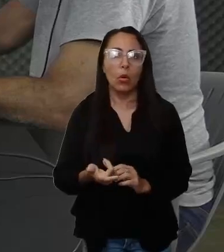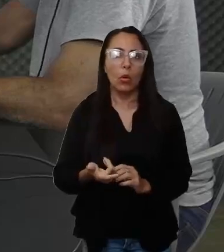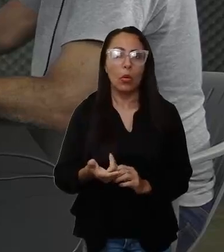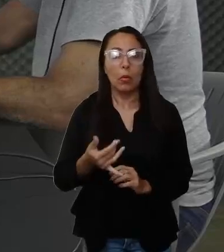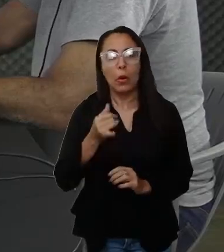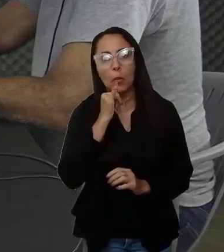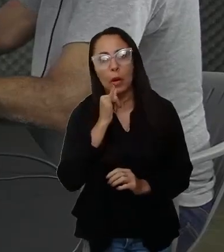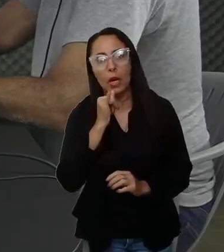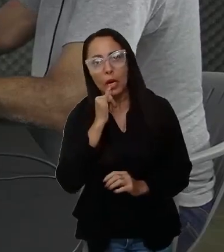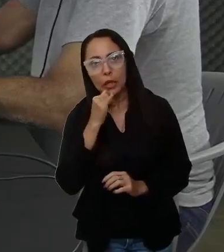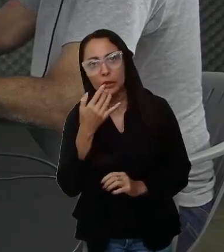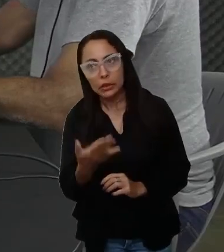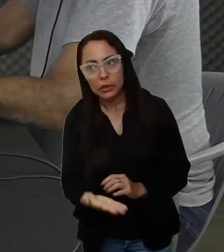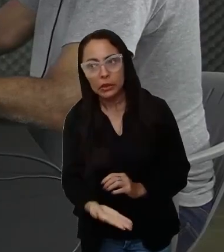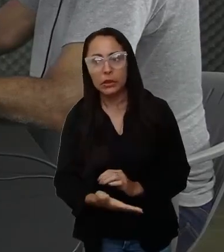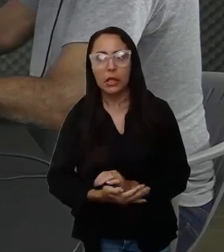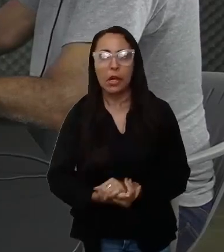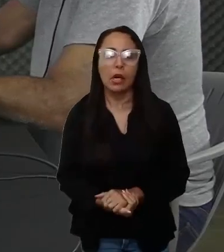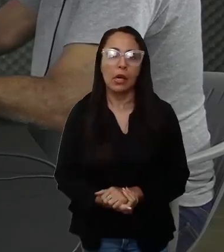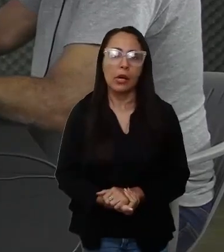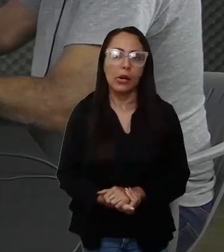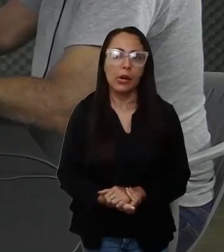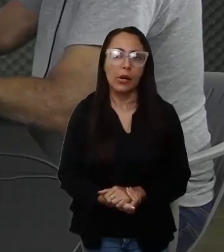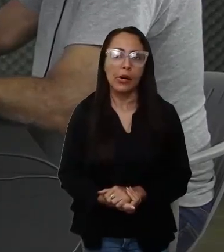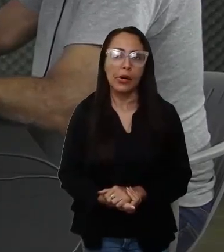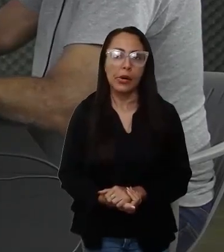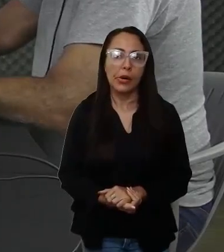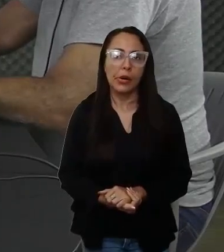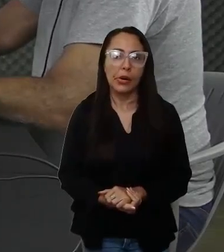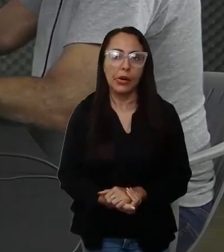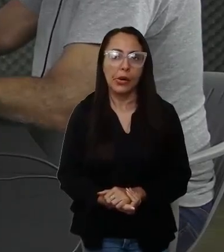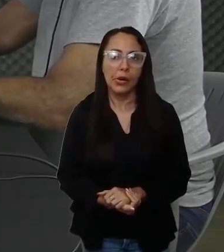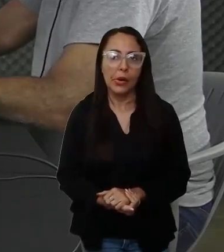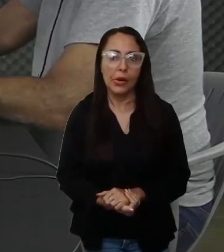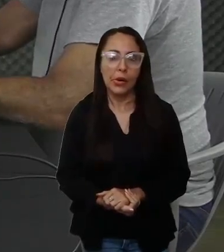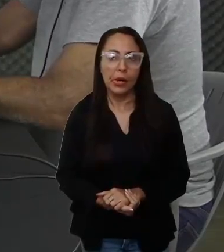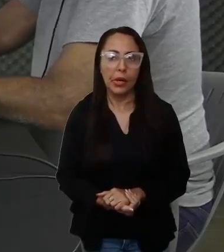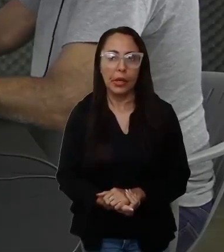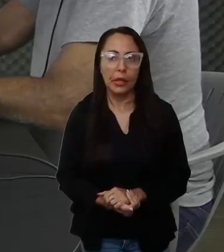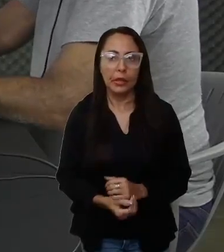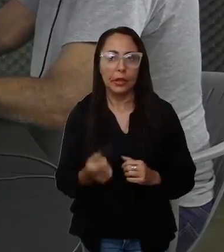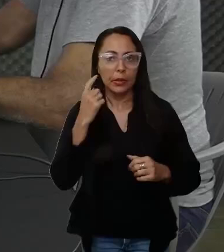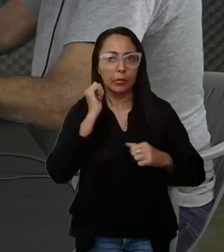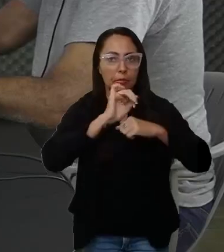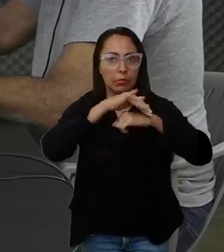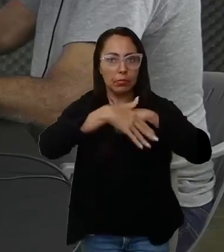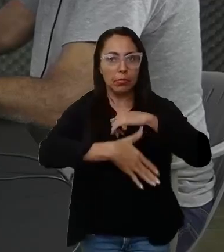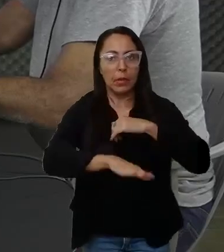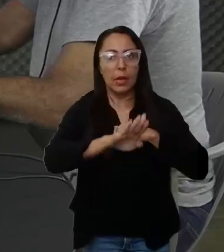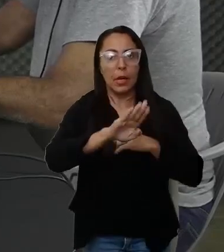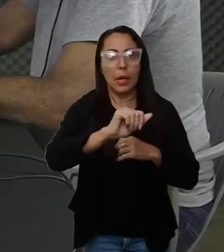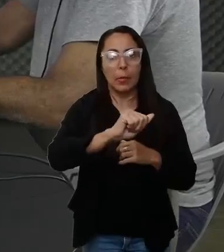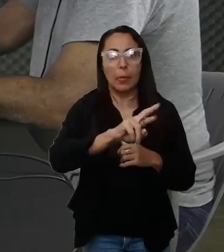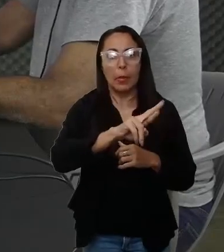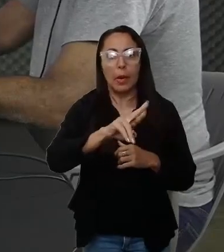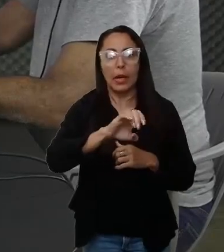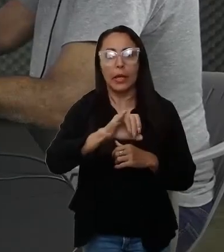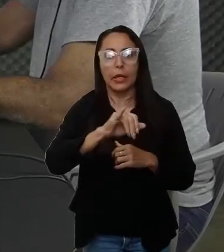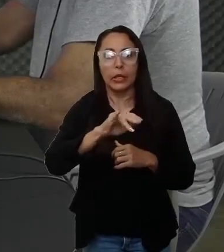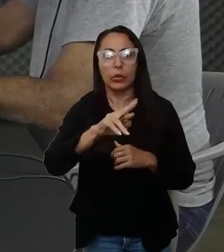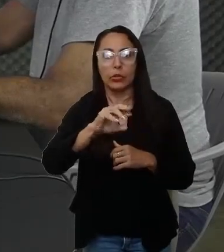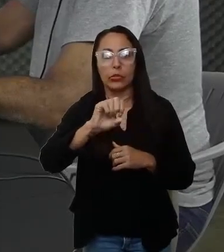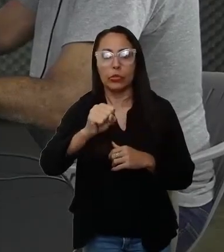Palmares, né, ali, Barreiros e Palmares. Foi 2010. 2010, 2011,